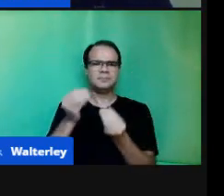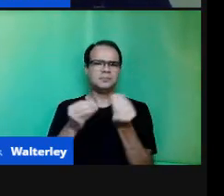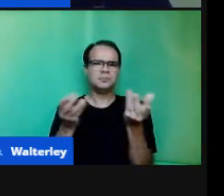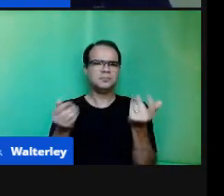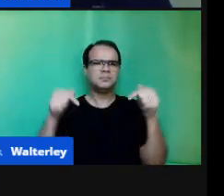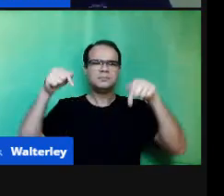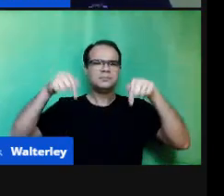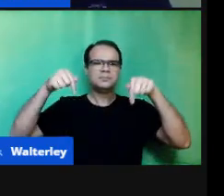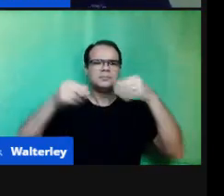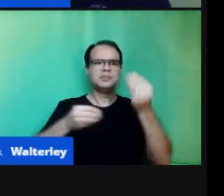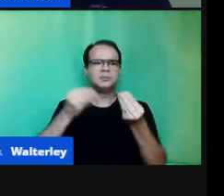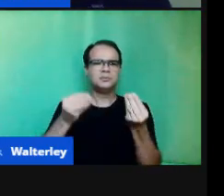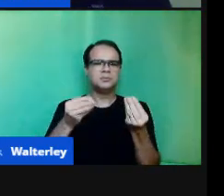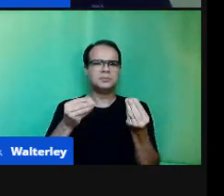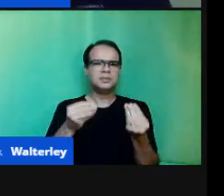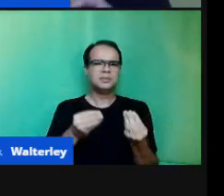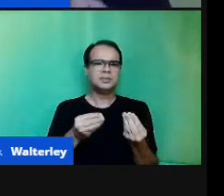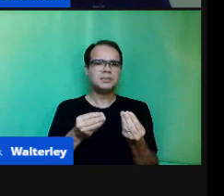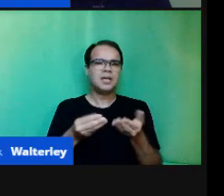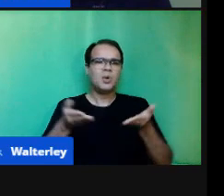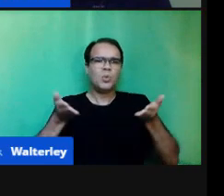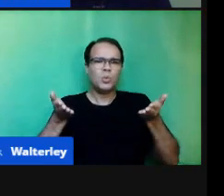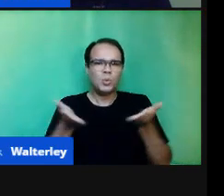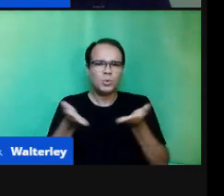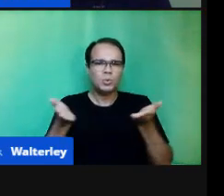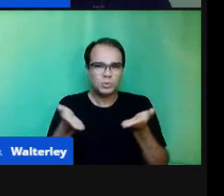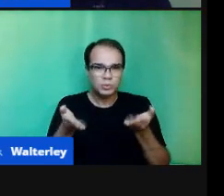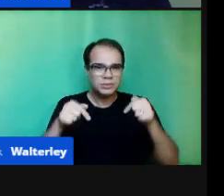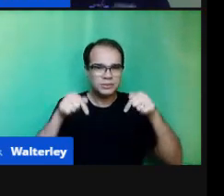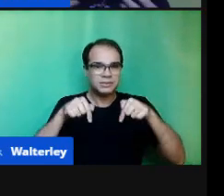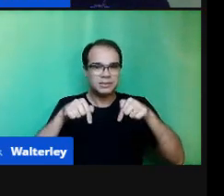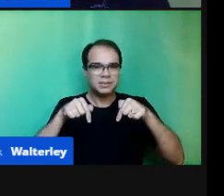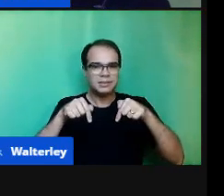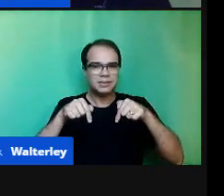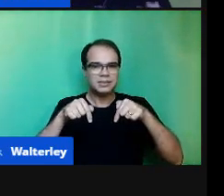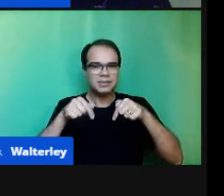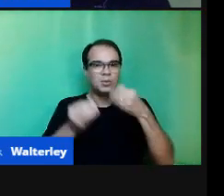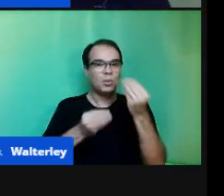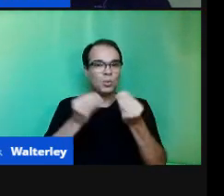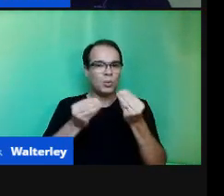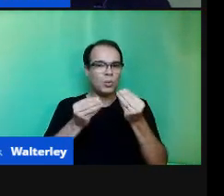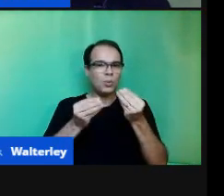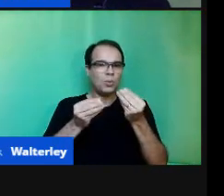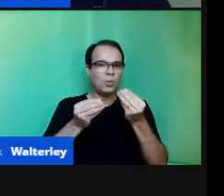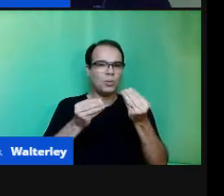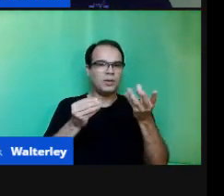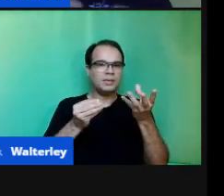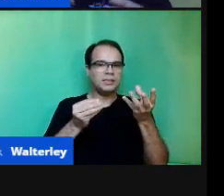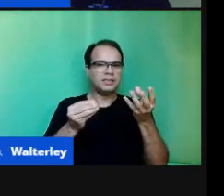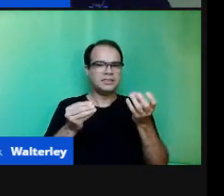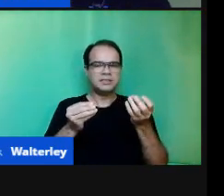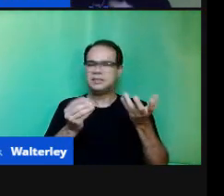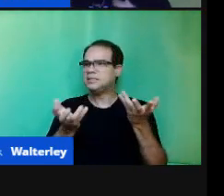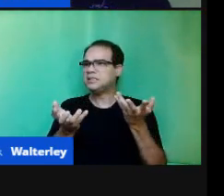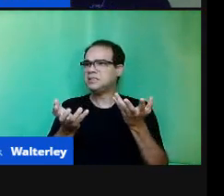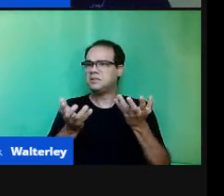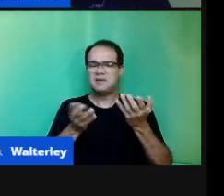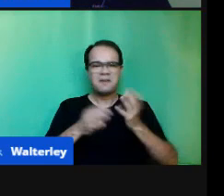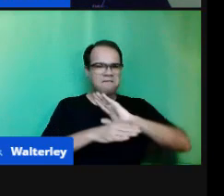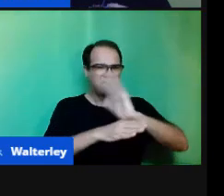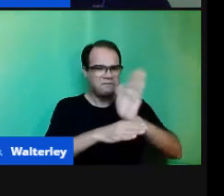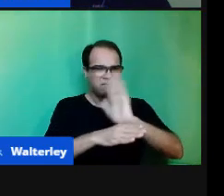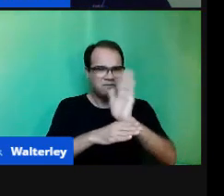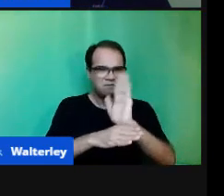geral, até os dias de hoje, ele sempre foi um fazer artesanal. Ele nunca foi um fazer industrial. Ele sempre dependeu